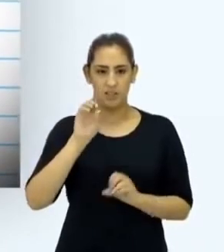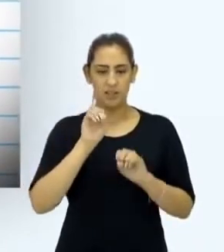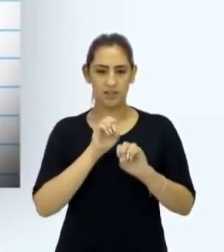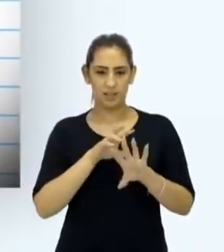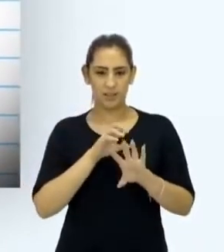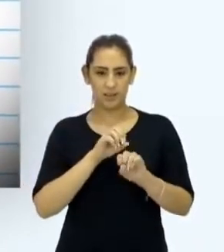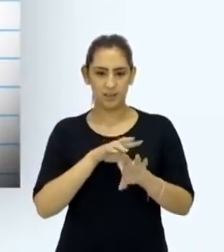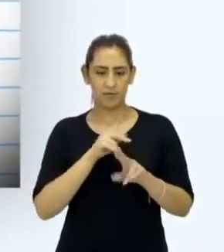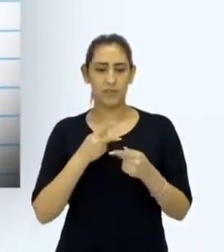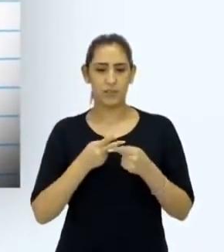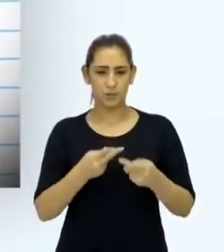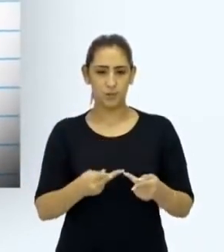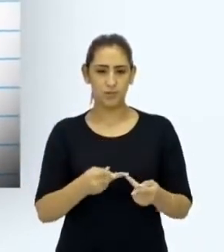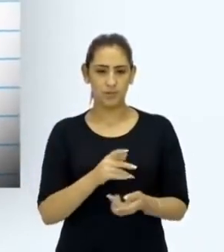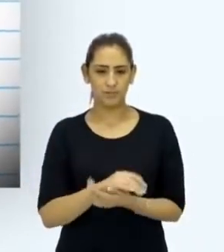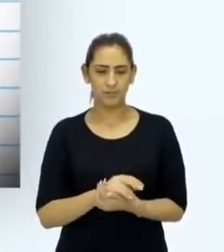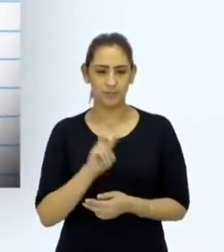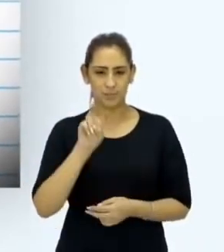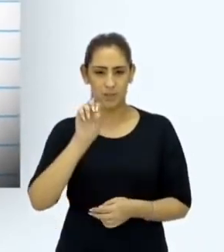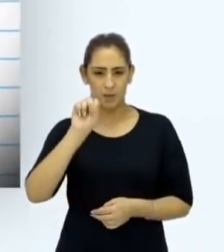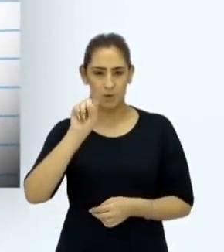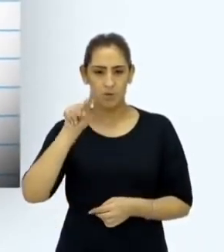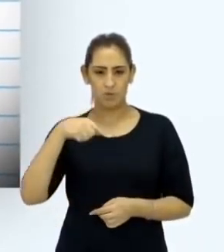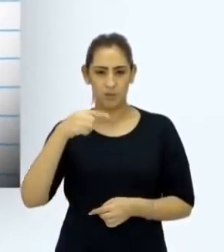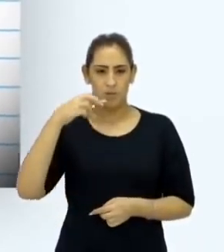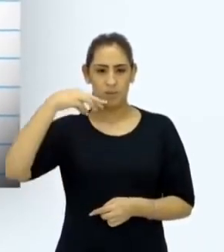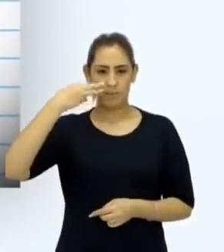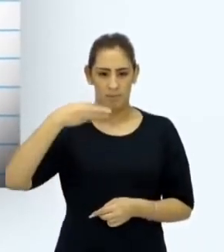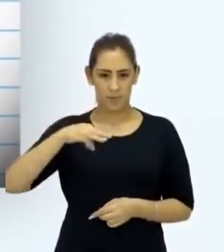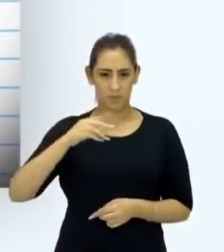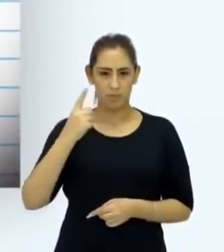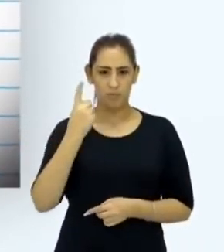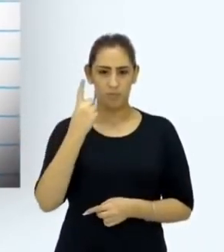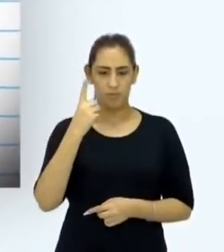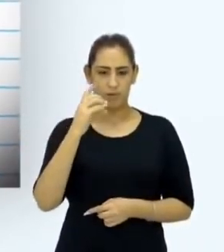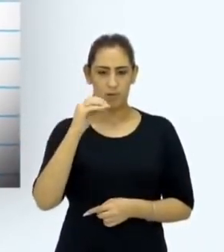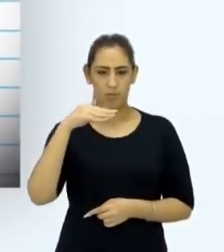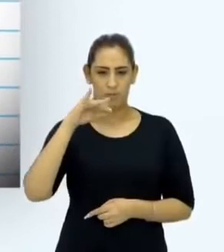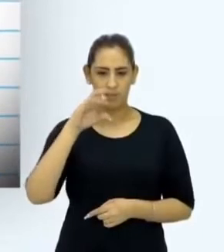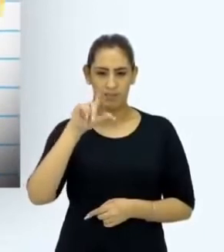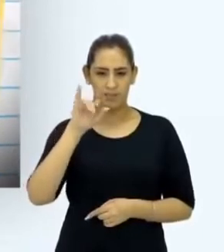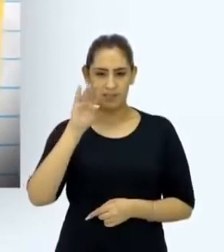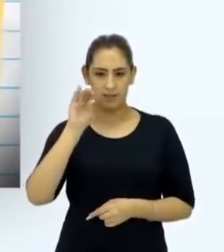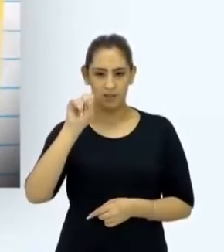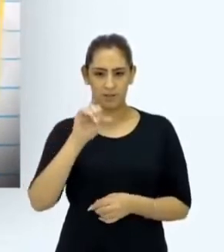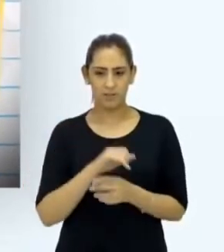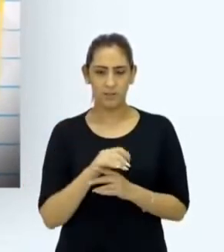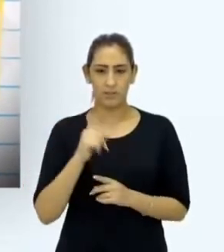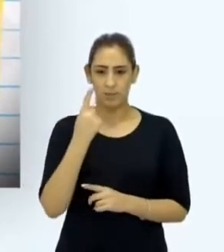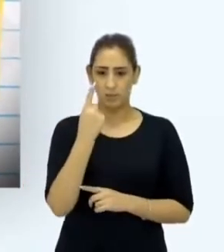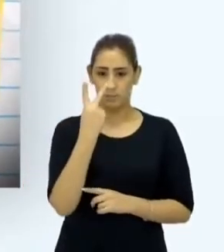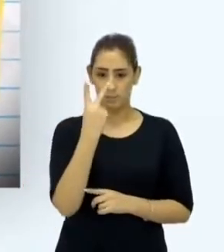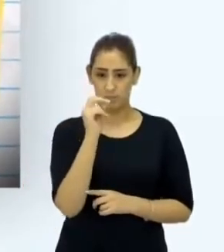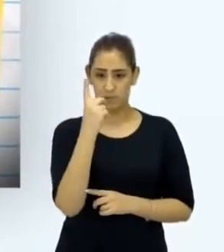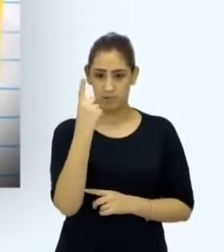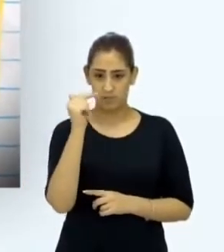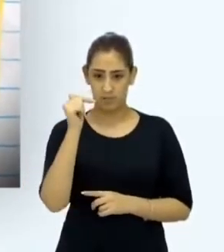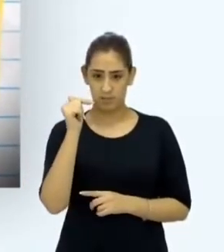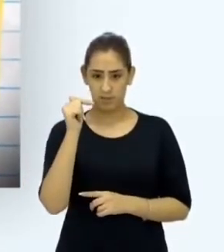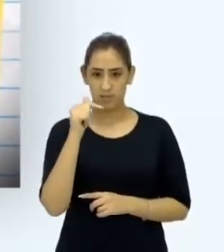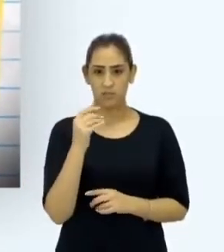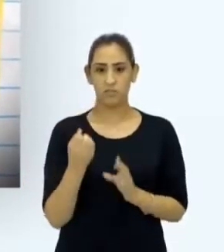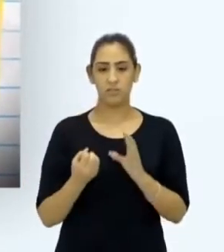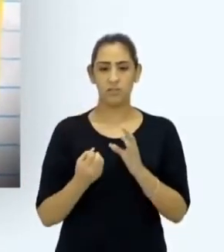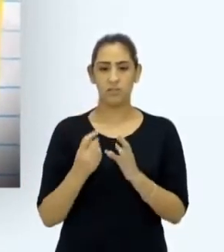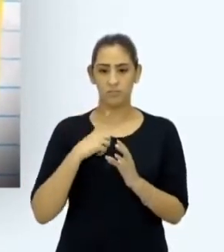todos os cerca de 58 milhões de domicílios espalhados por todo o Brasil. Em 2017, será realizado o Censo